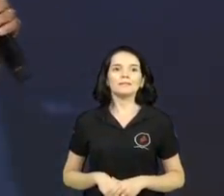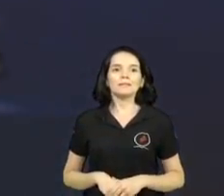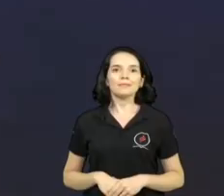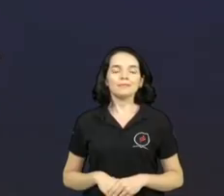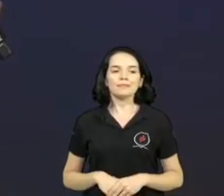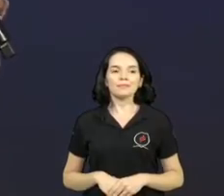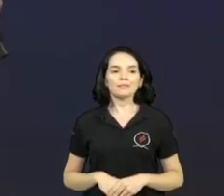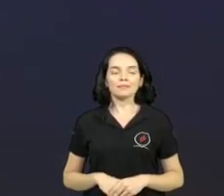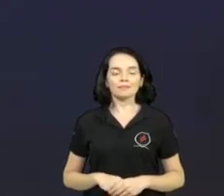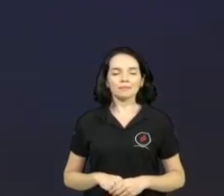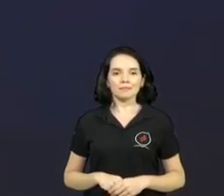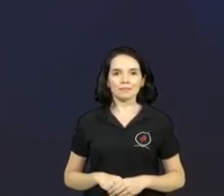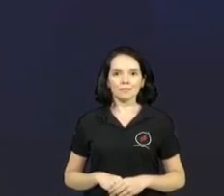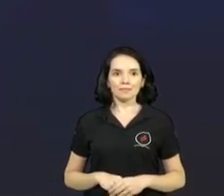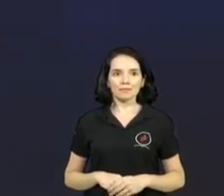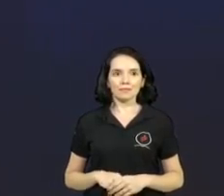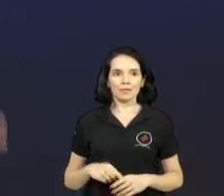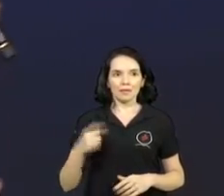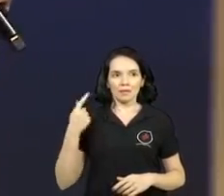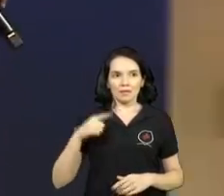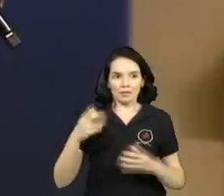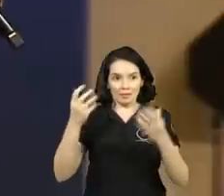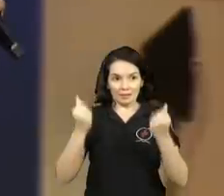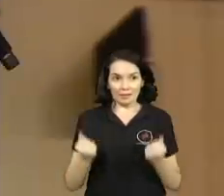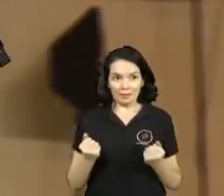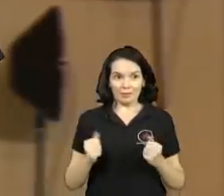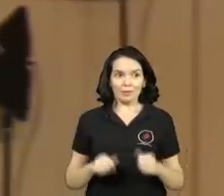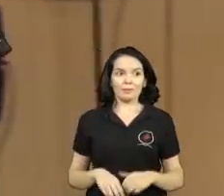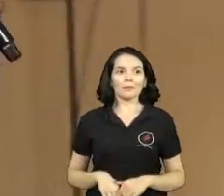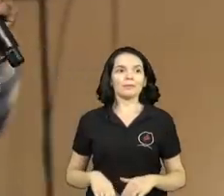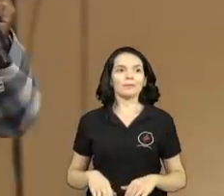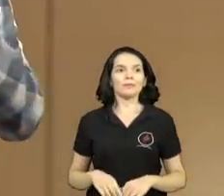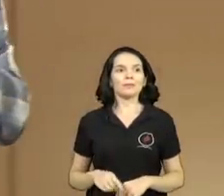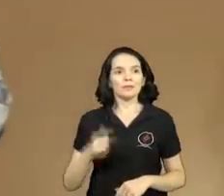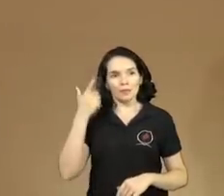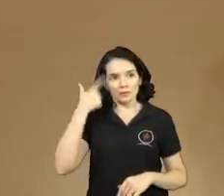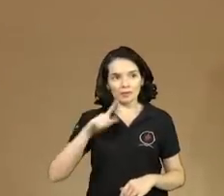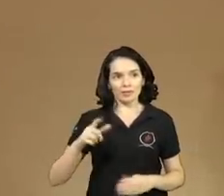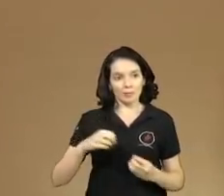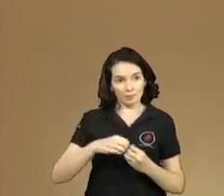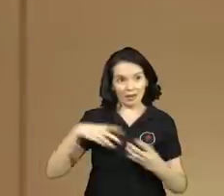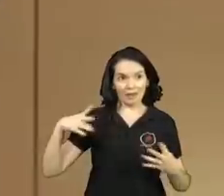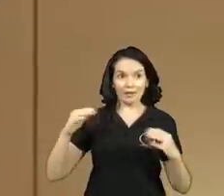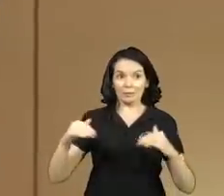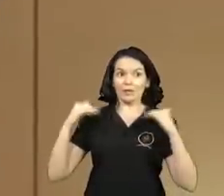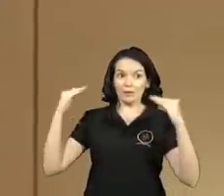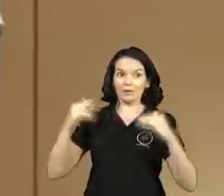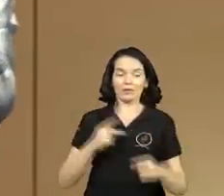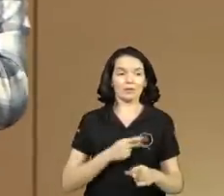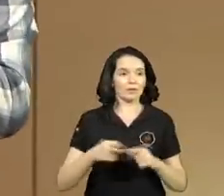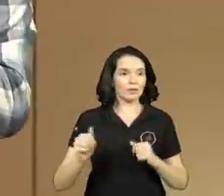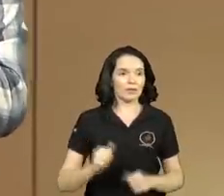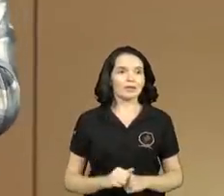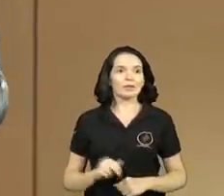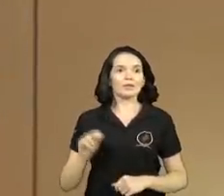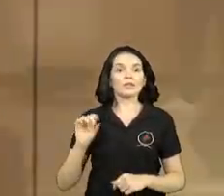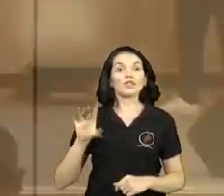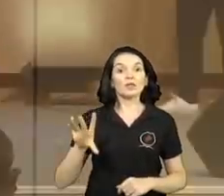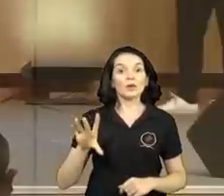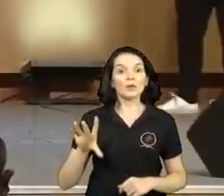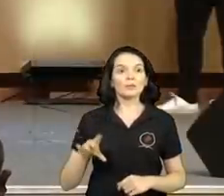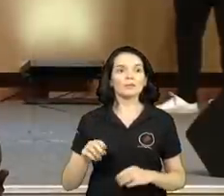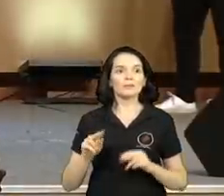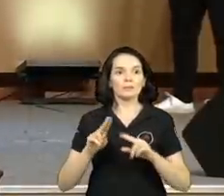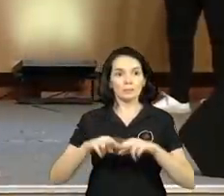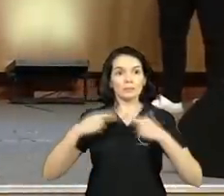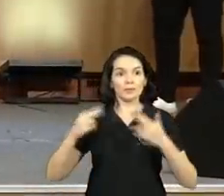para você receber o maior de todos os milagres, de todas as vitórias, só é possível através de Cristo. Não